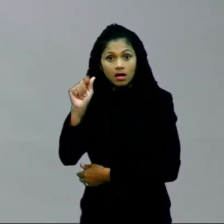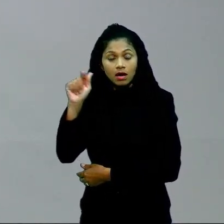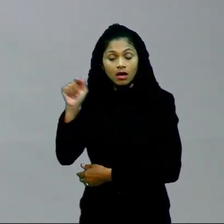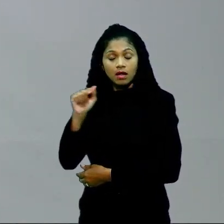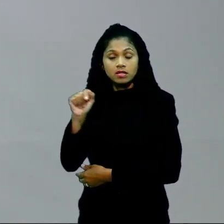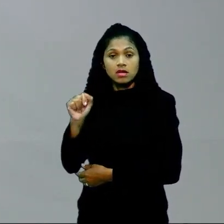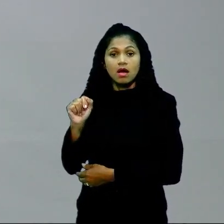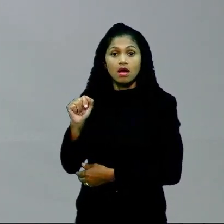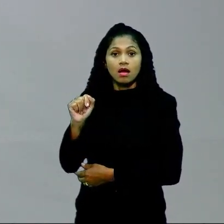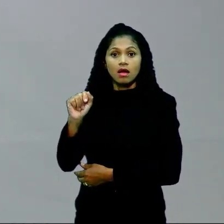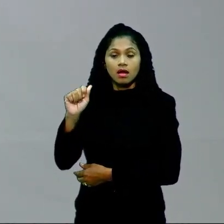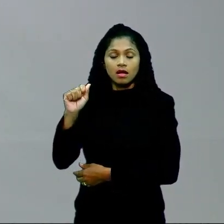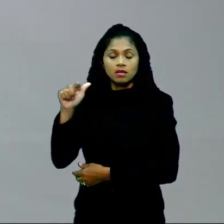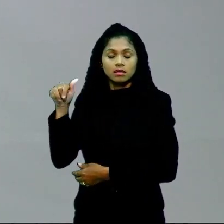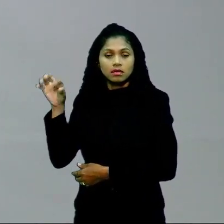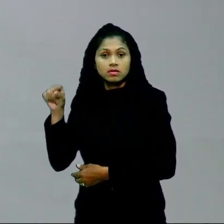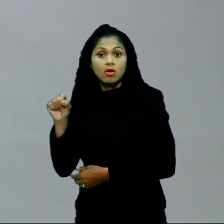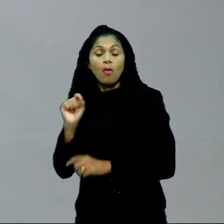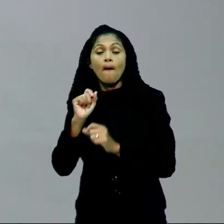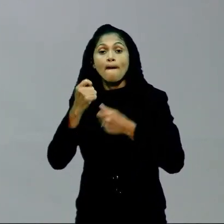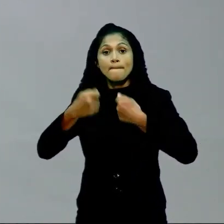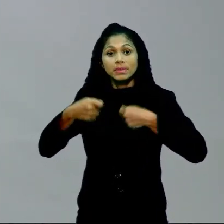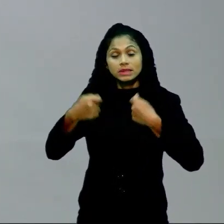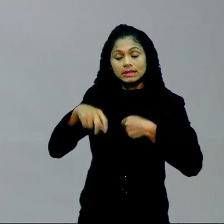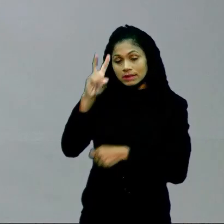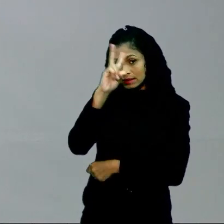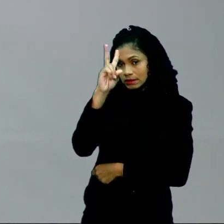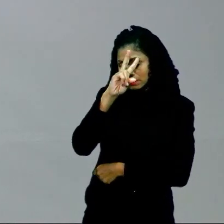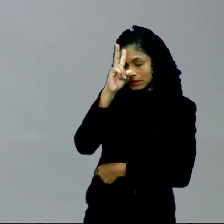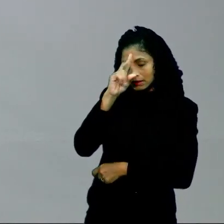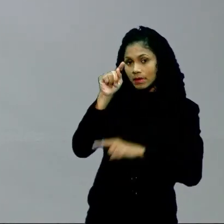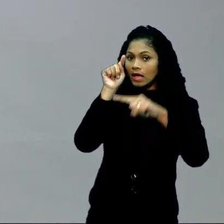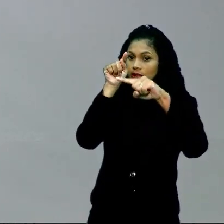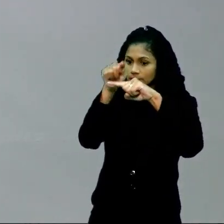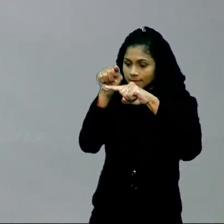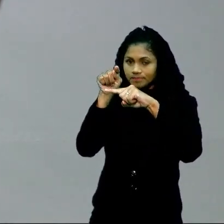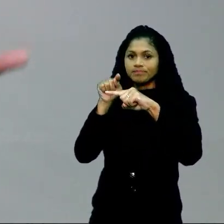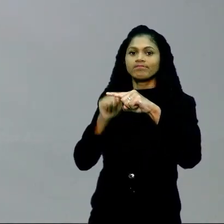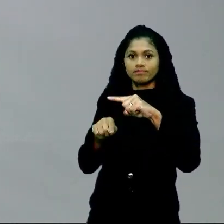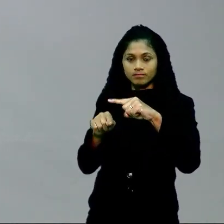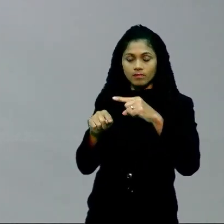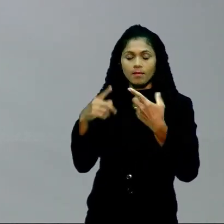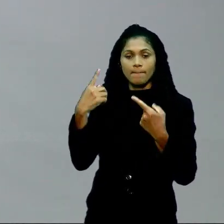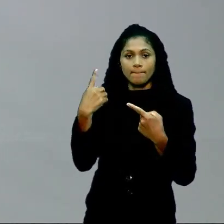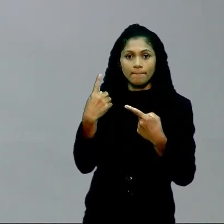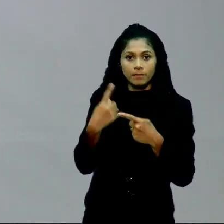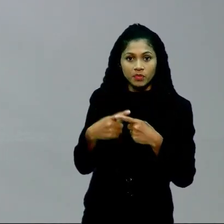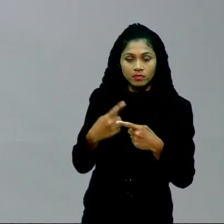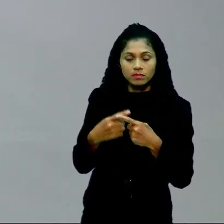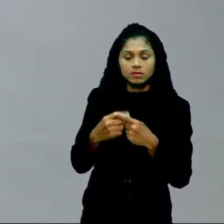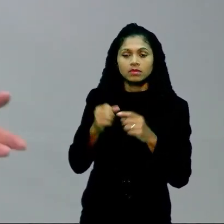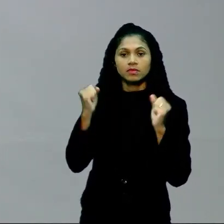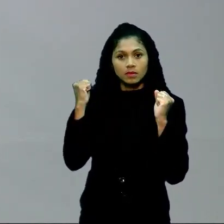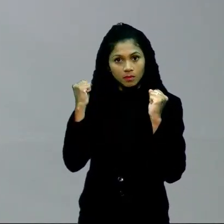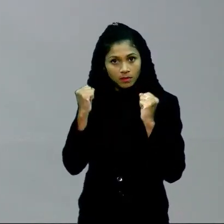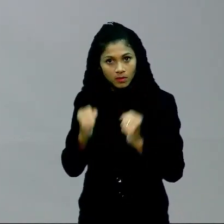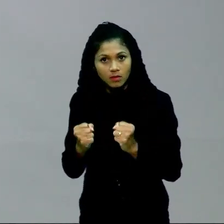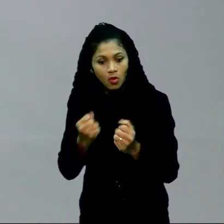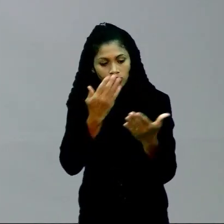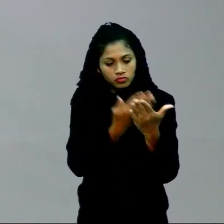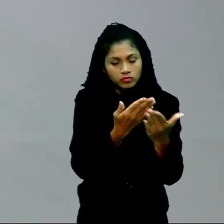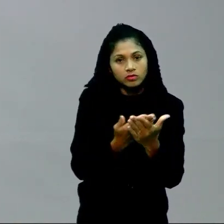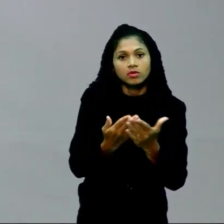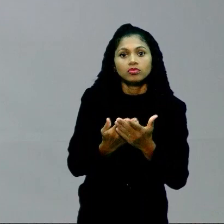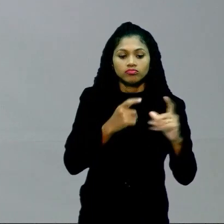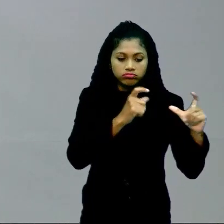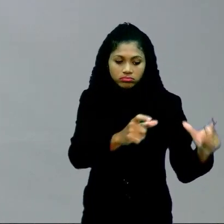fração, tá? Pois a fração, ela pode trabalhar em outros campos da matemática, como